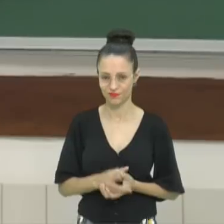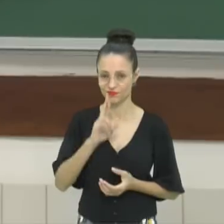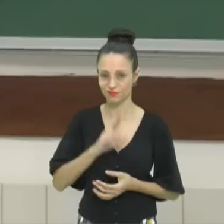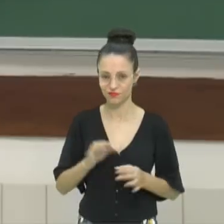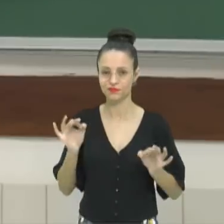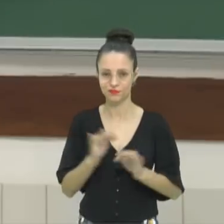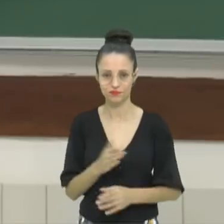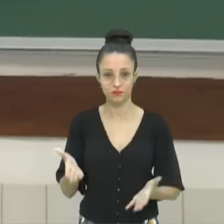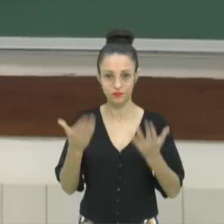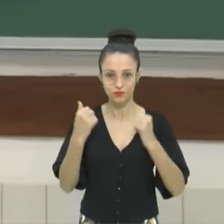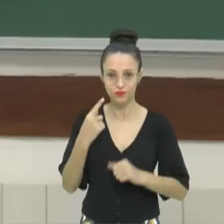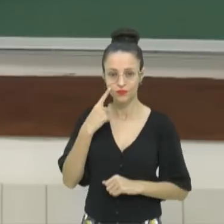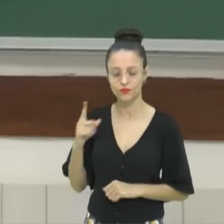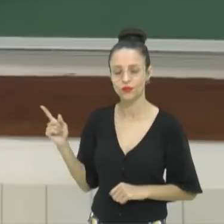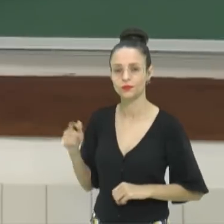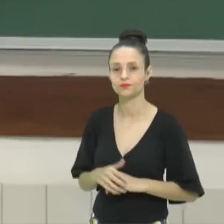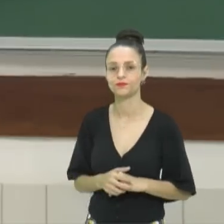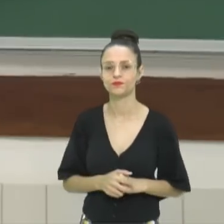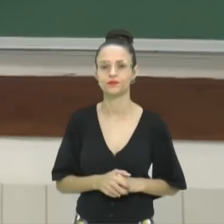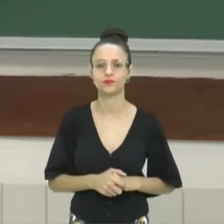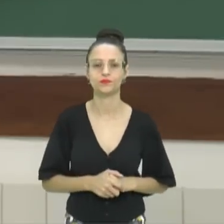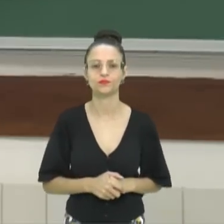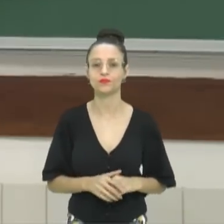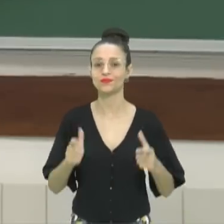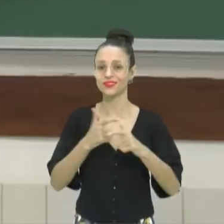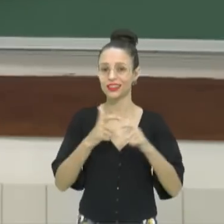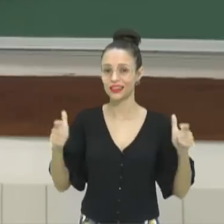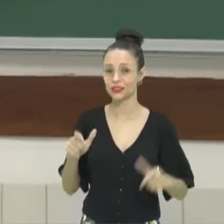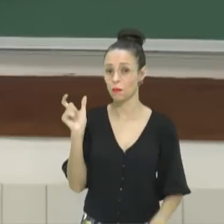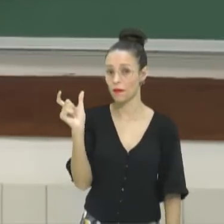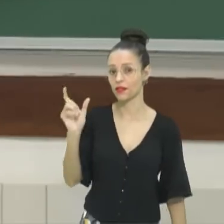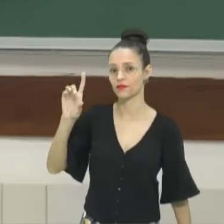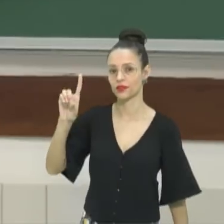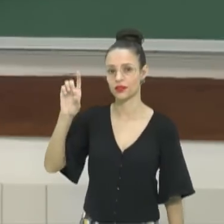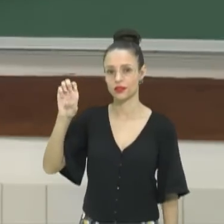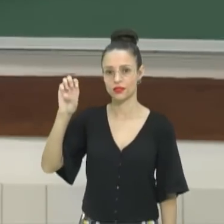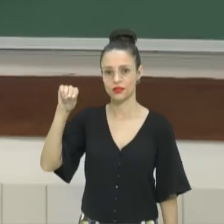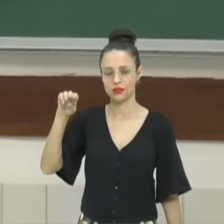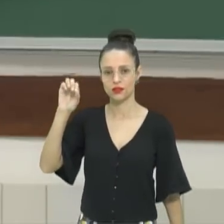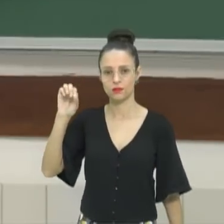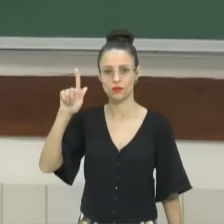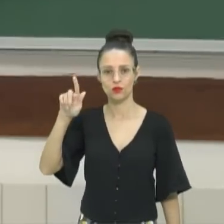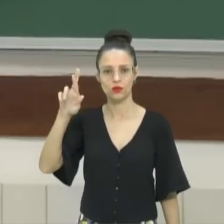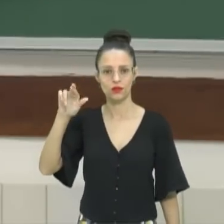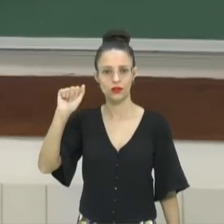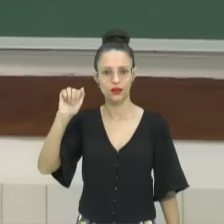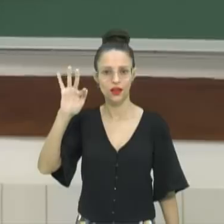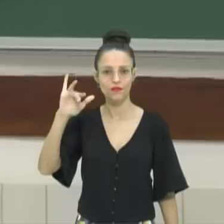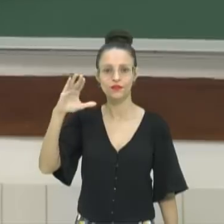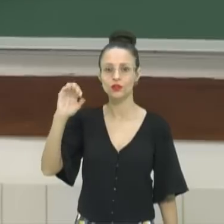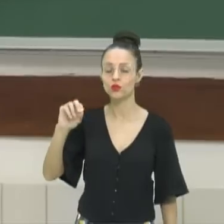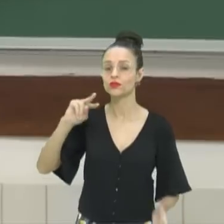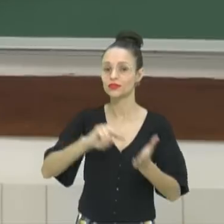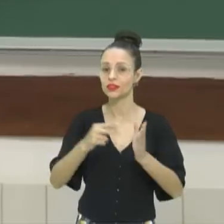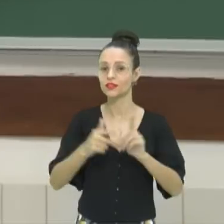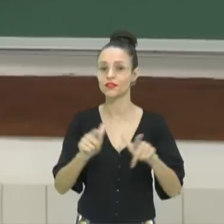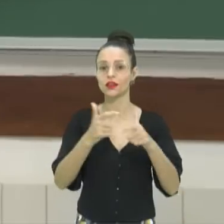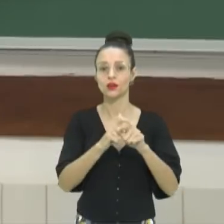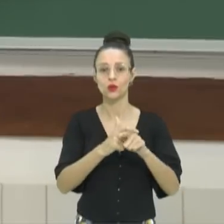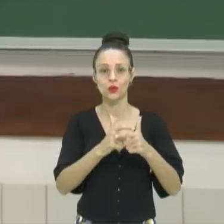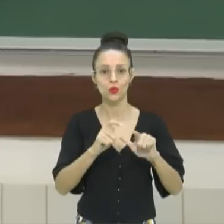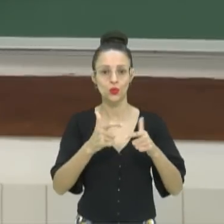Respondeu? Vamos conferir se você acertou? Crescimento demográfico quer dizer